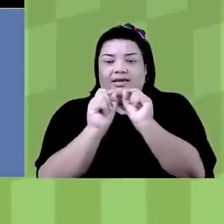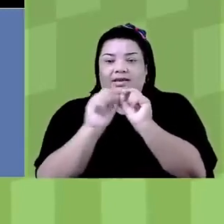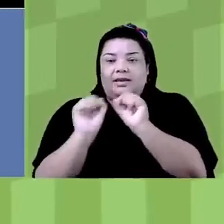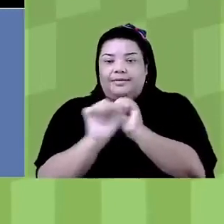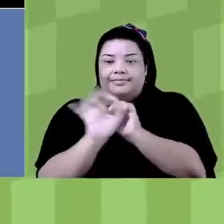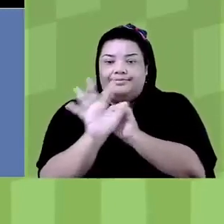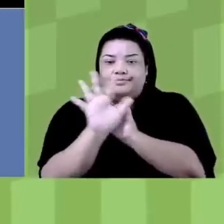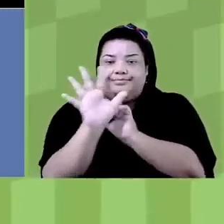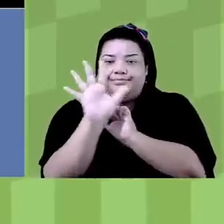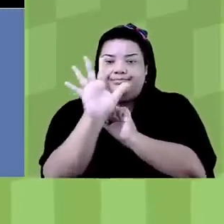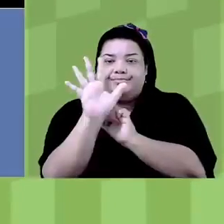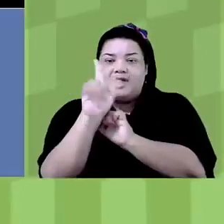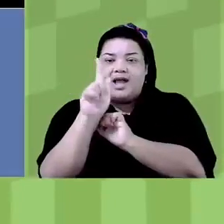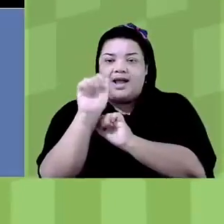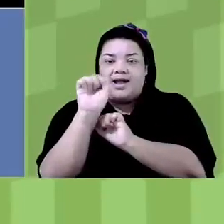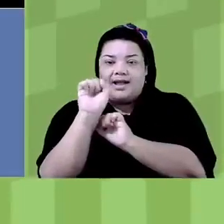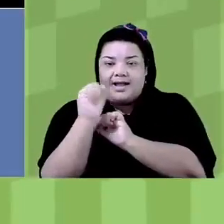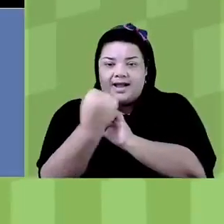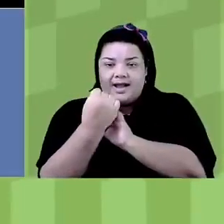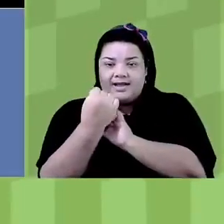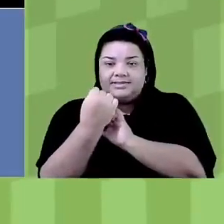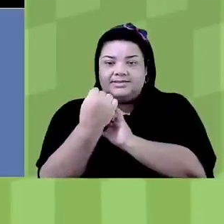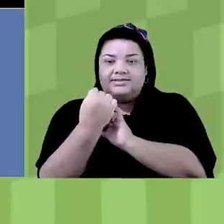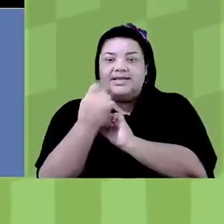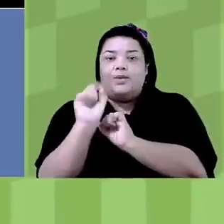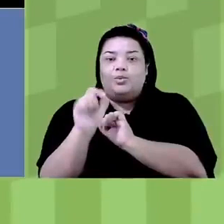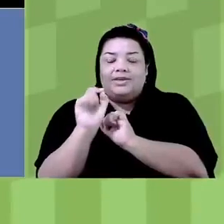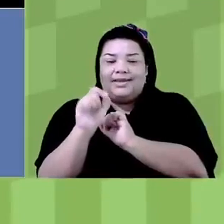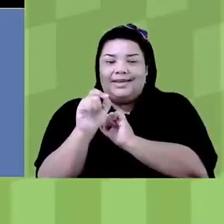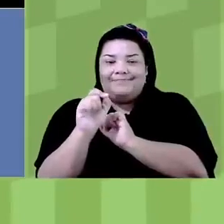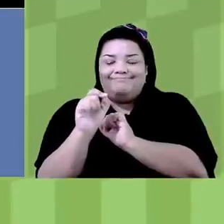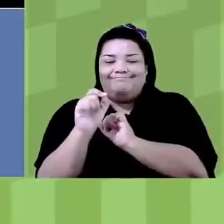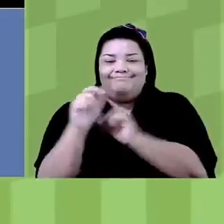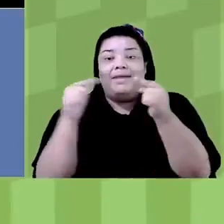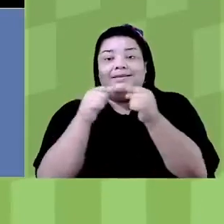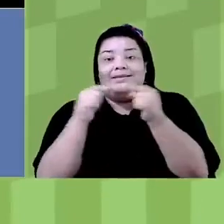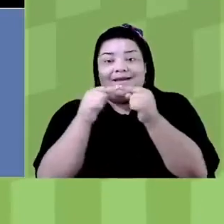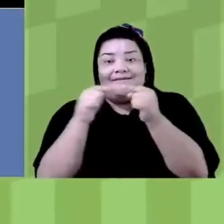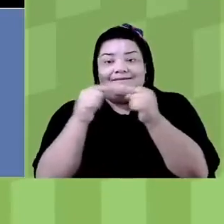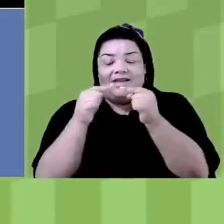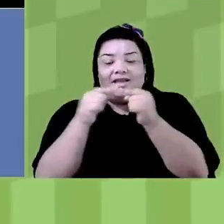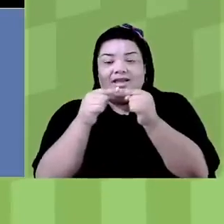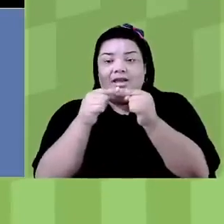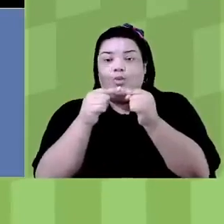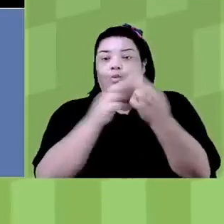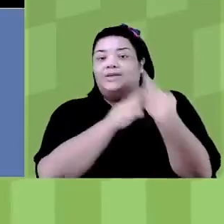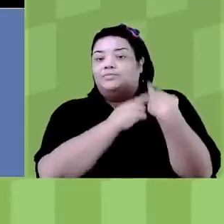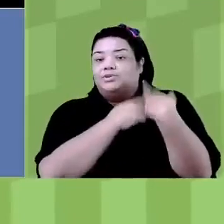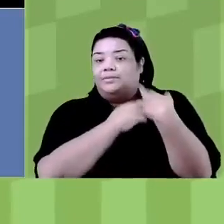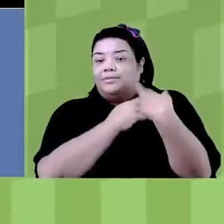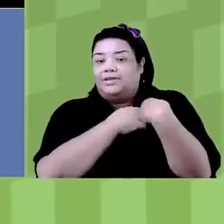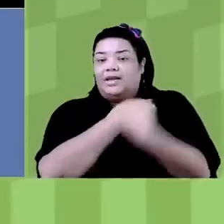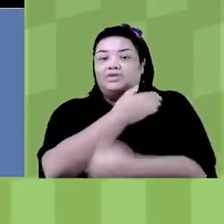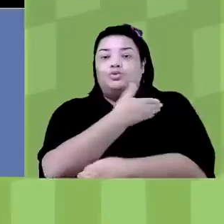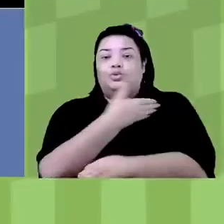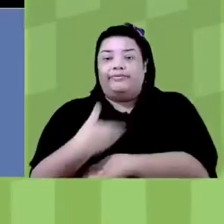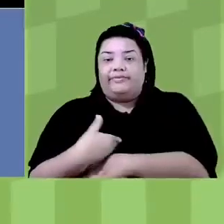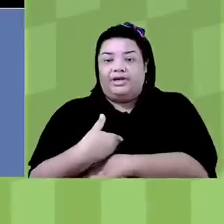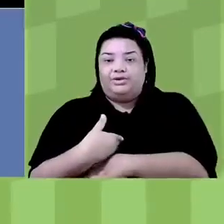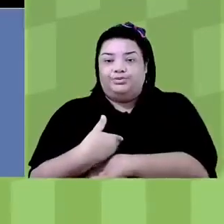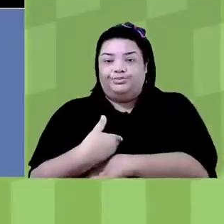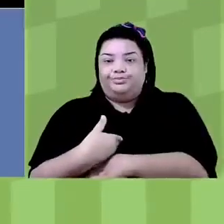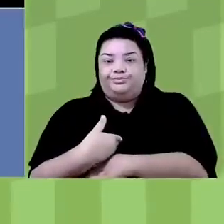mais ligadas a competências federais. Por quê? Porque derivadas de política energética, por exemplo, no